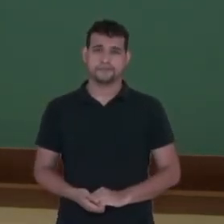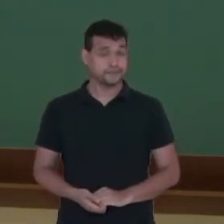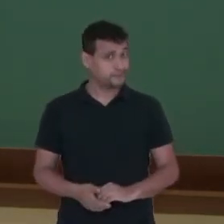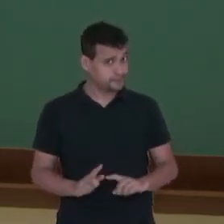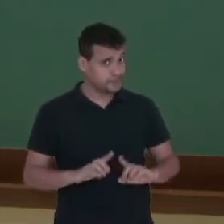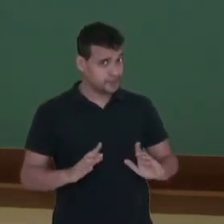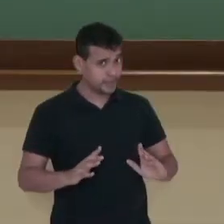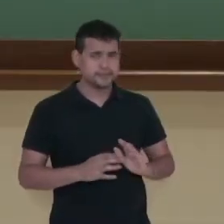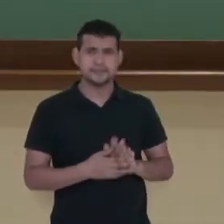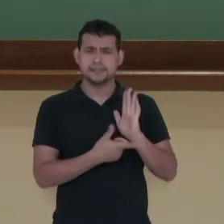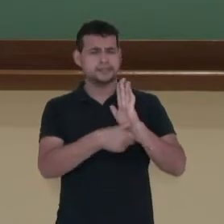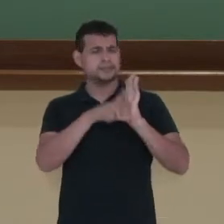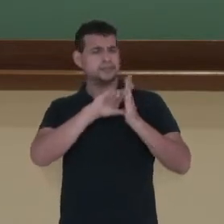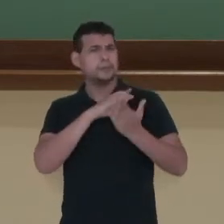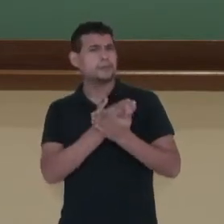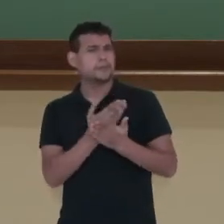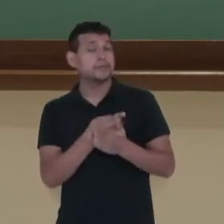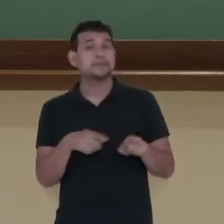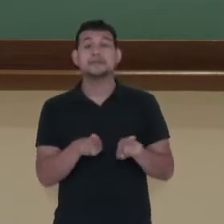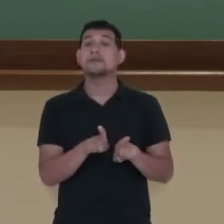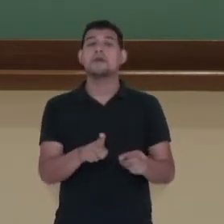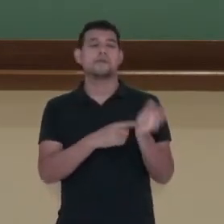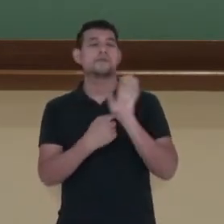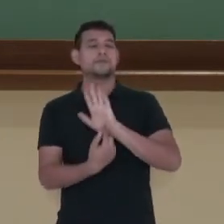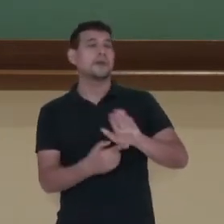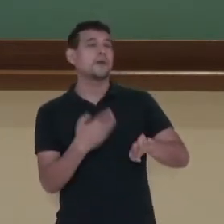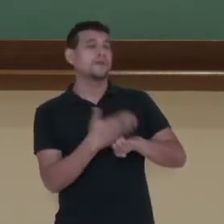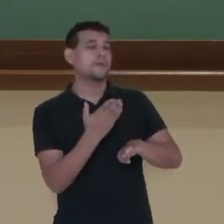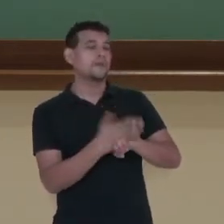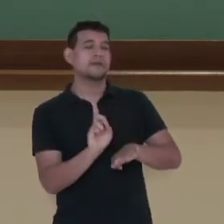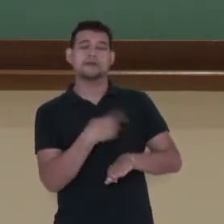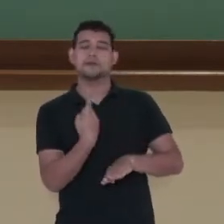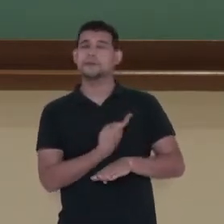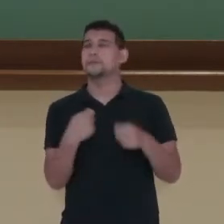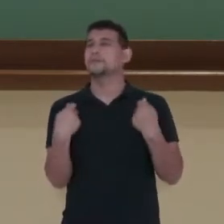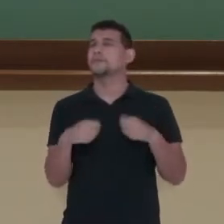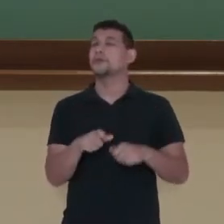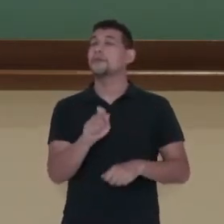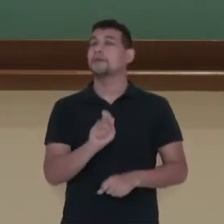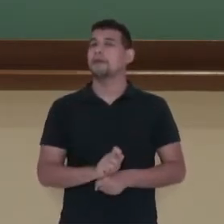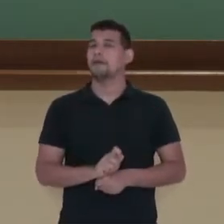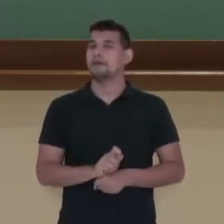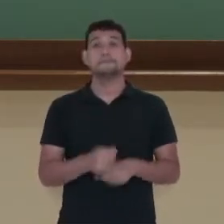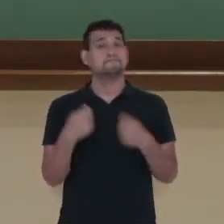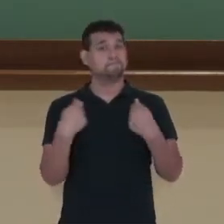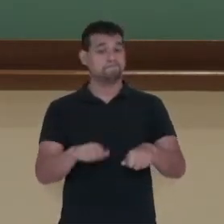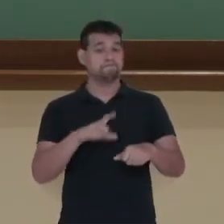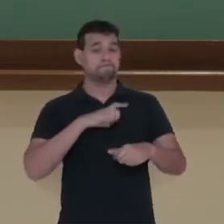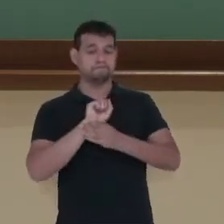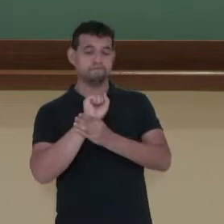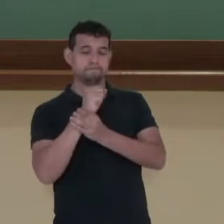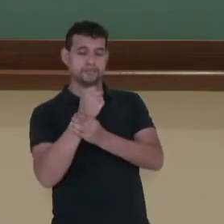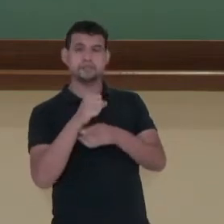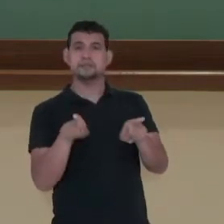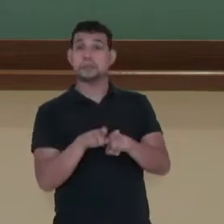Então, antes de tudo, para essa prática, nós precisamos ter segurança